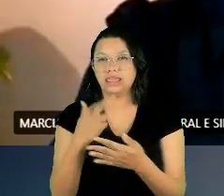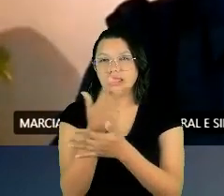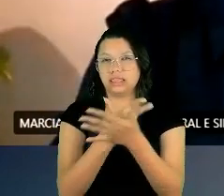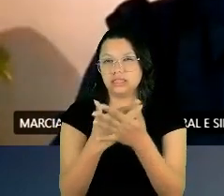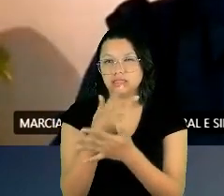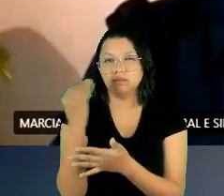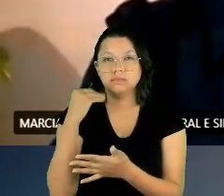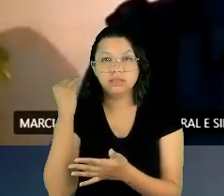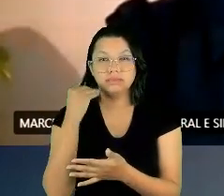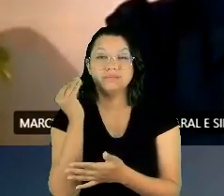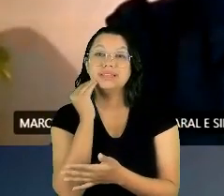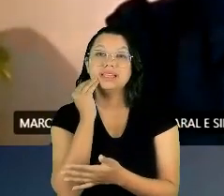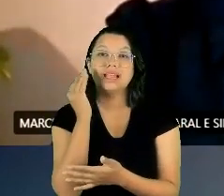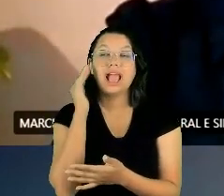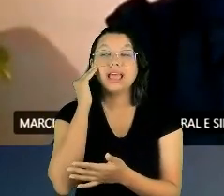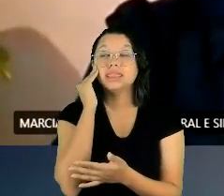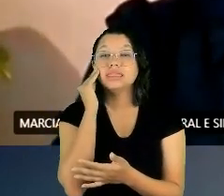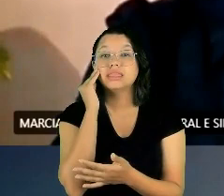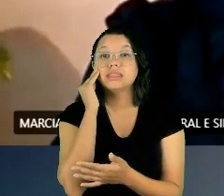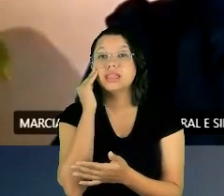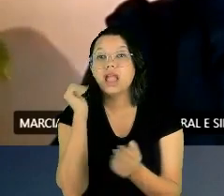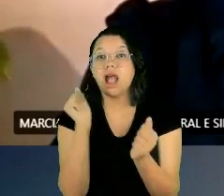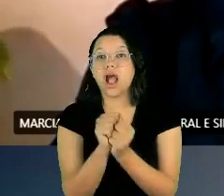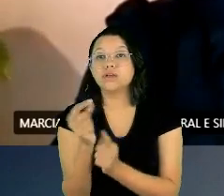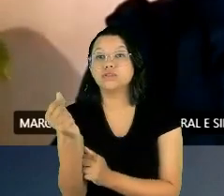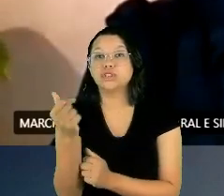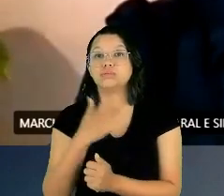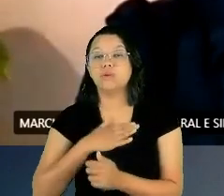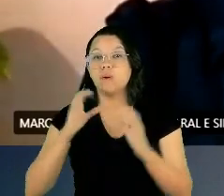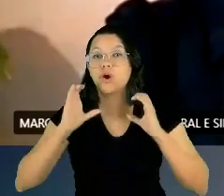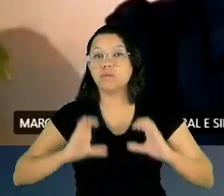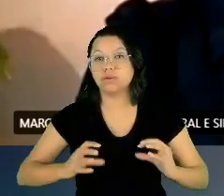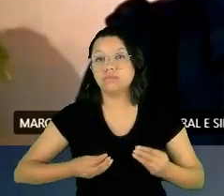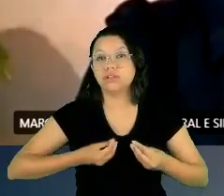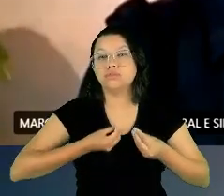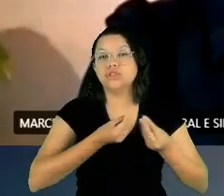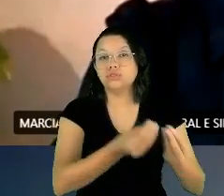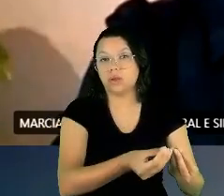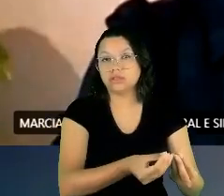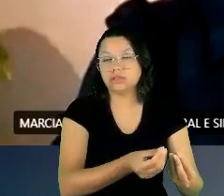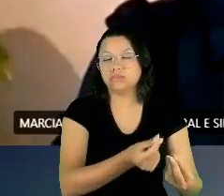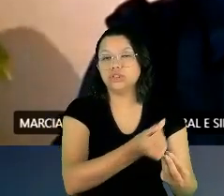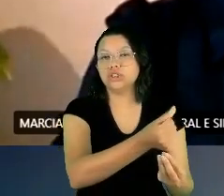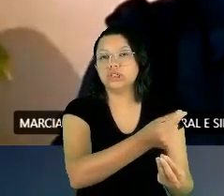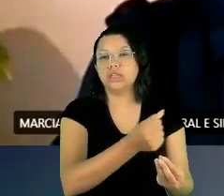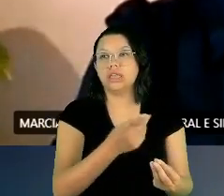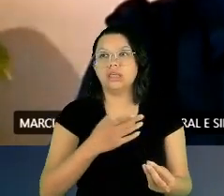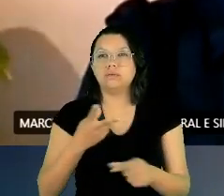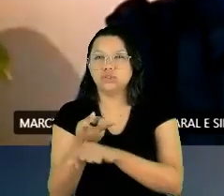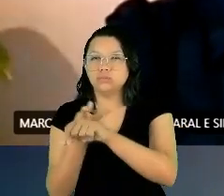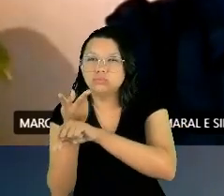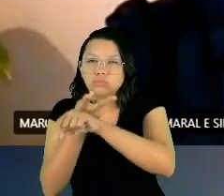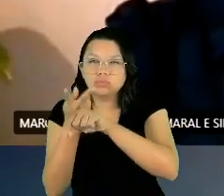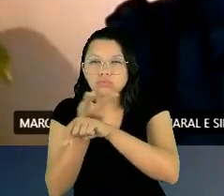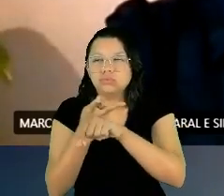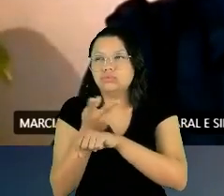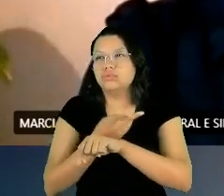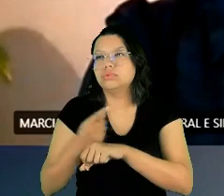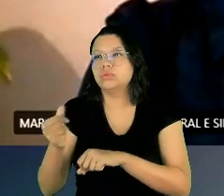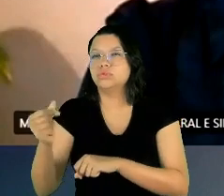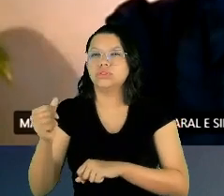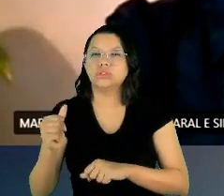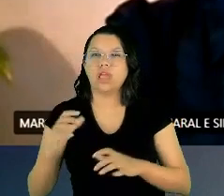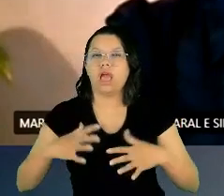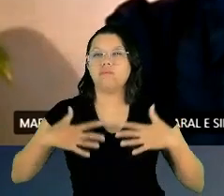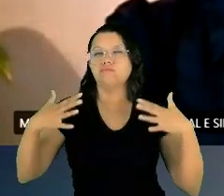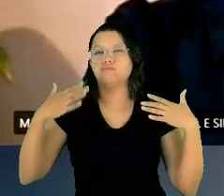design experimentais para poder entender com dinheiro meu comportamento de doação de dinheiro, meu comportamento de busca